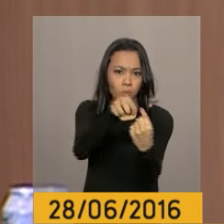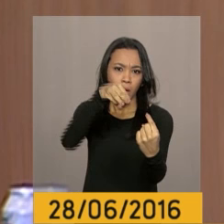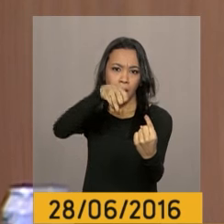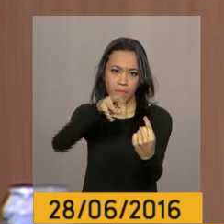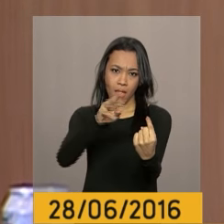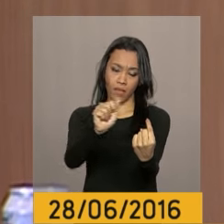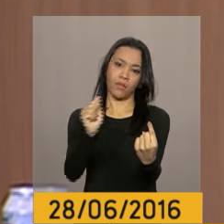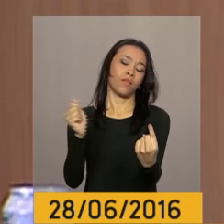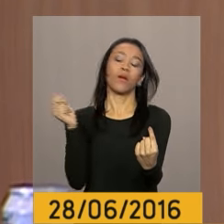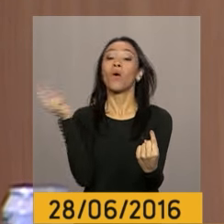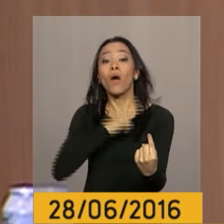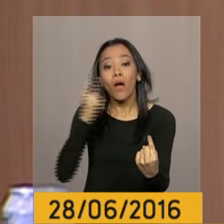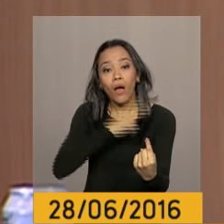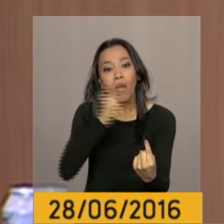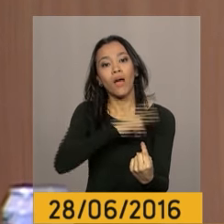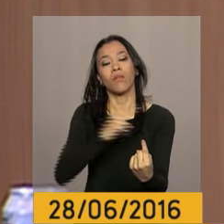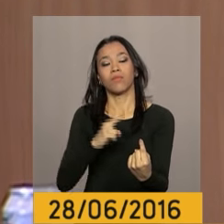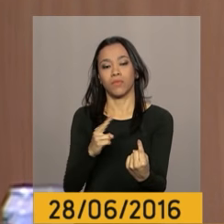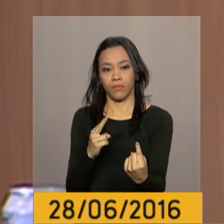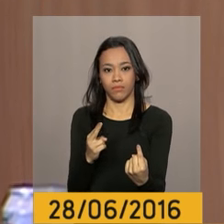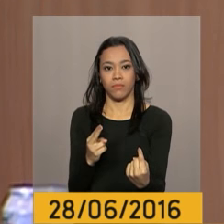rápido e com menos custo.